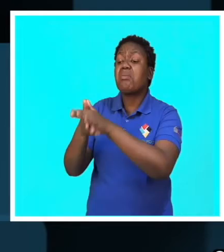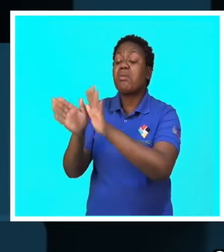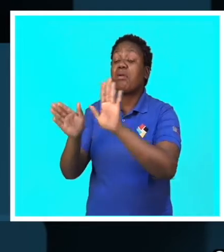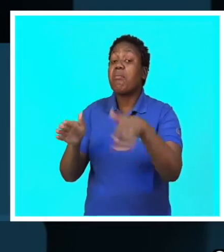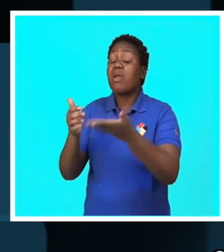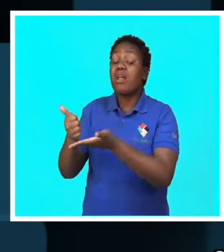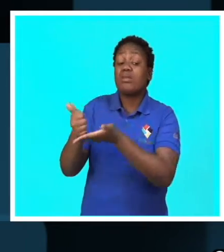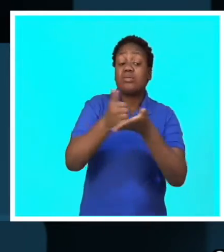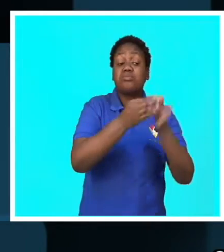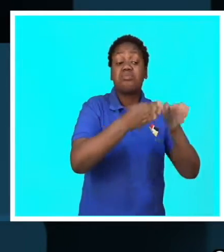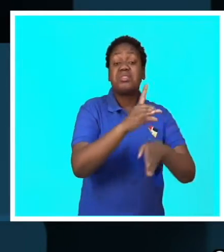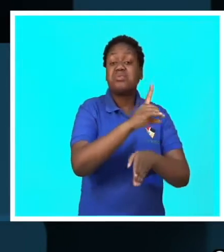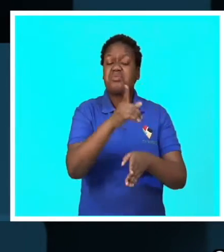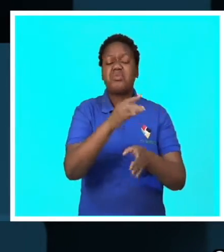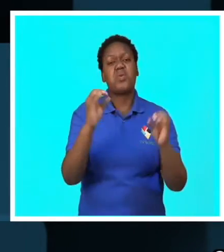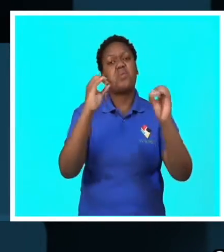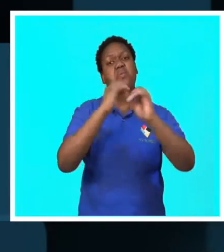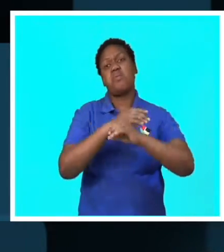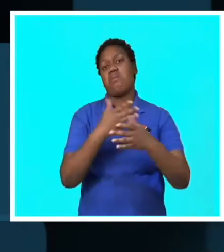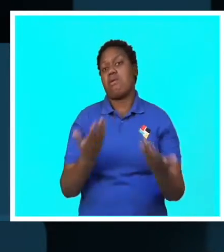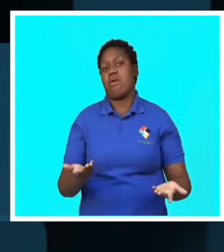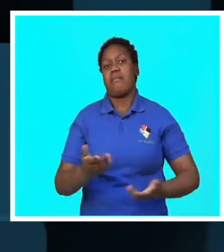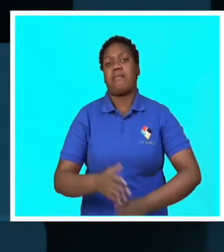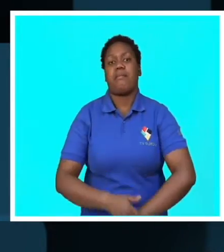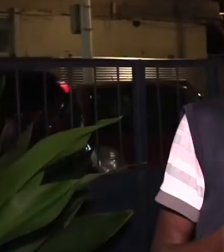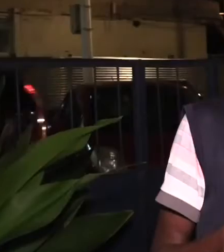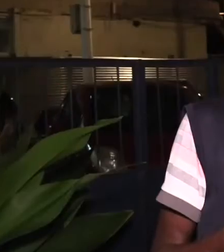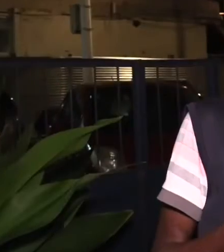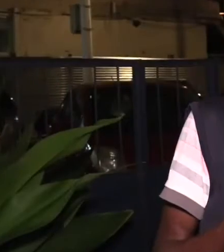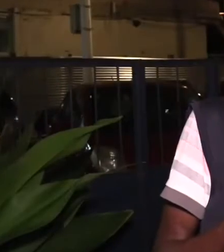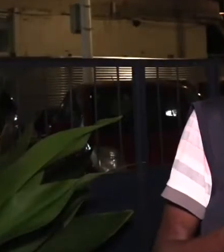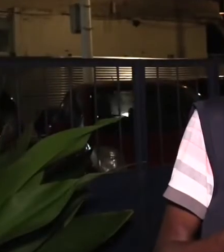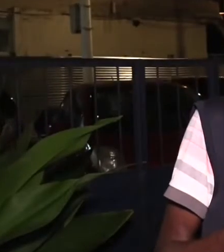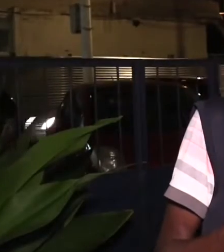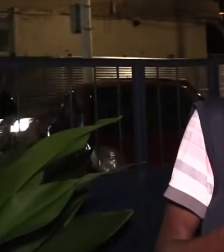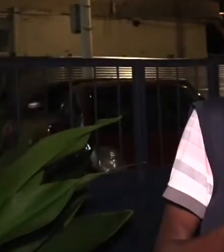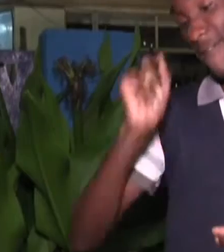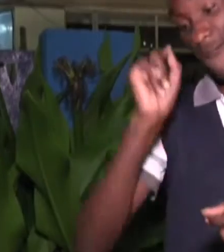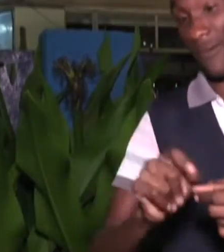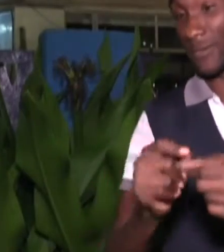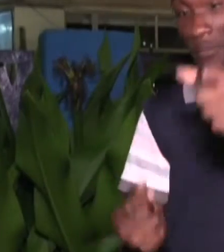próprios recursos humanos não estão preparados para atender pessoas com deficiência.